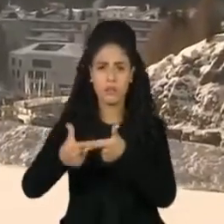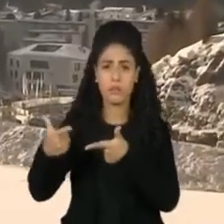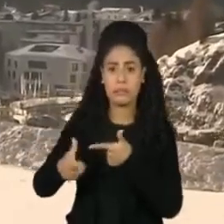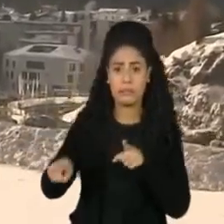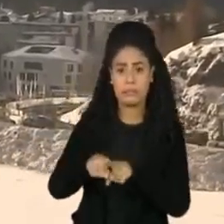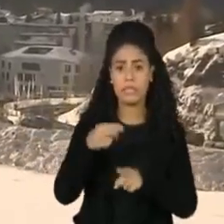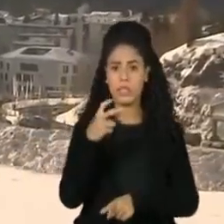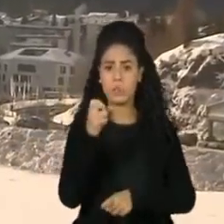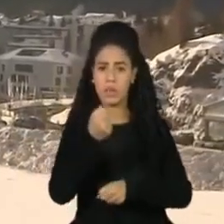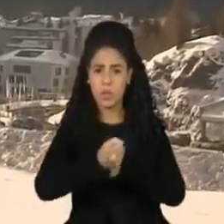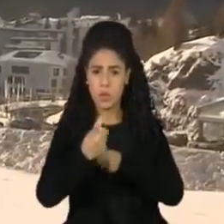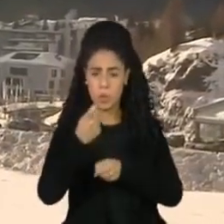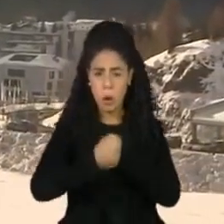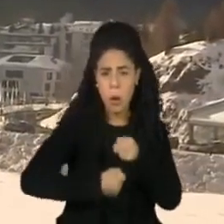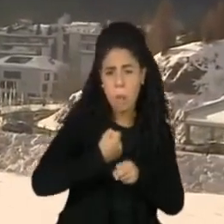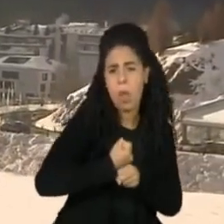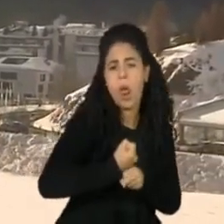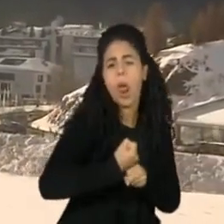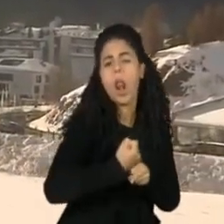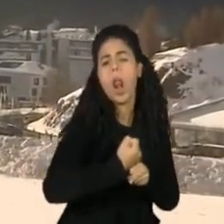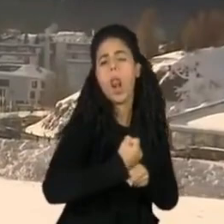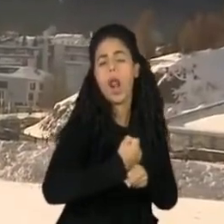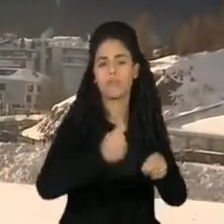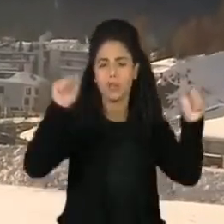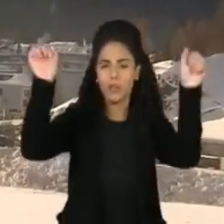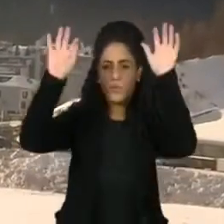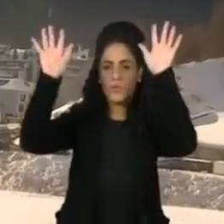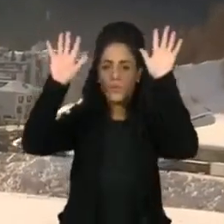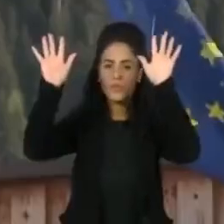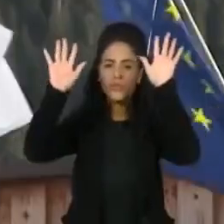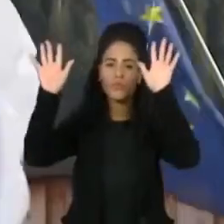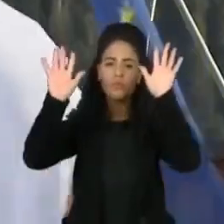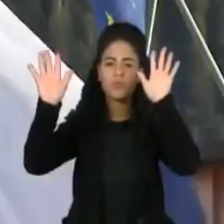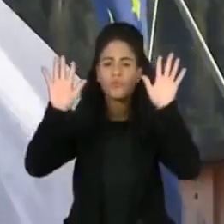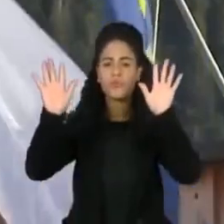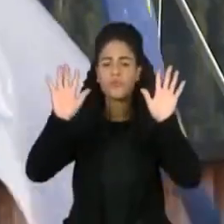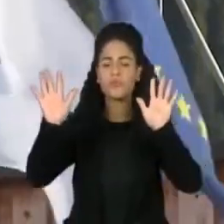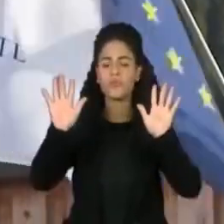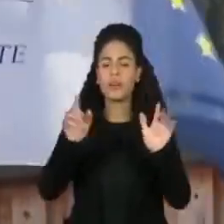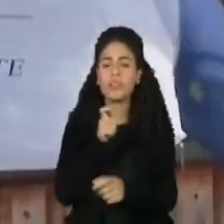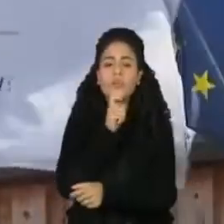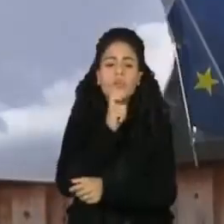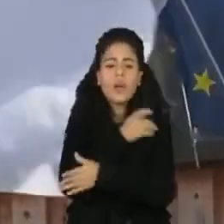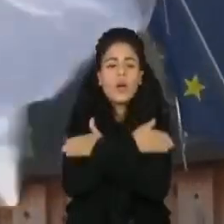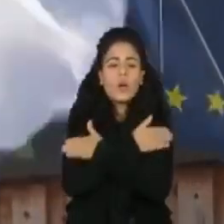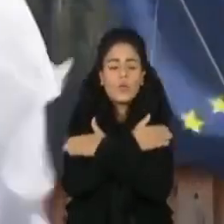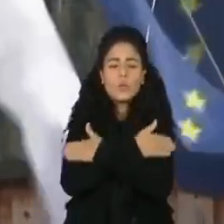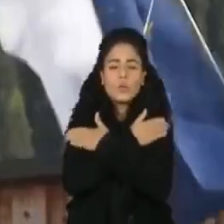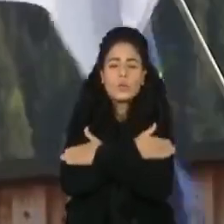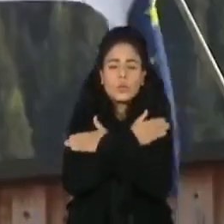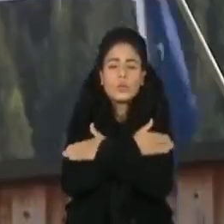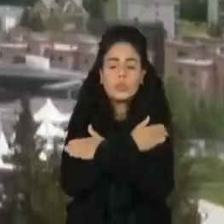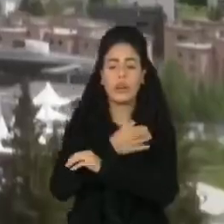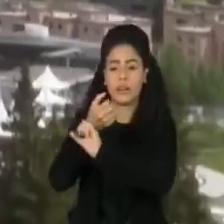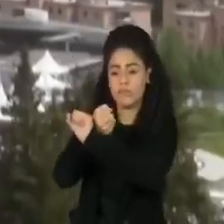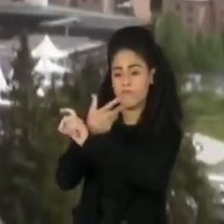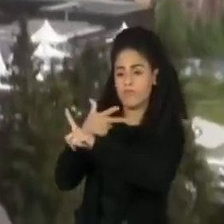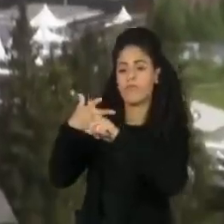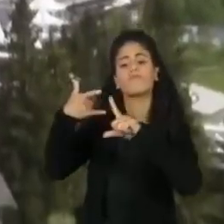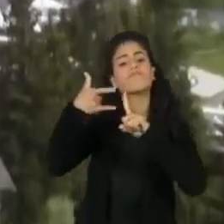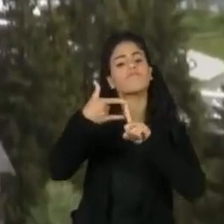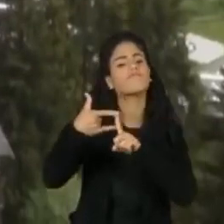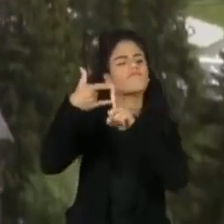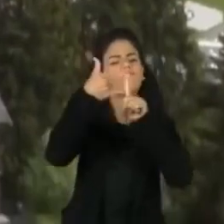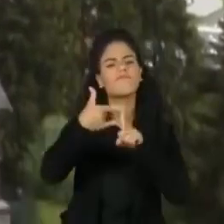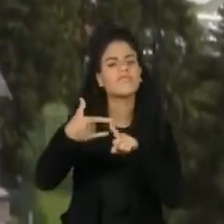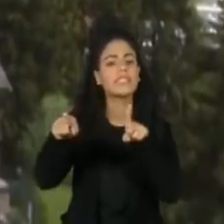51 anos, Davos acontece debaixo de neve no inverno europeu em janeiro. Por causa da pandemia, foi virtual nos últimos 2 anos. E